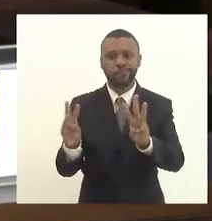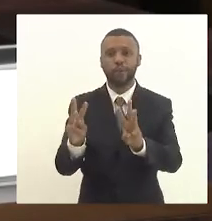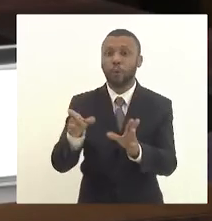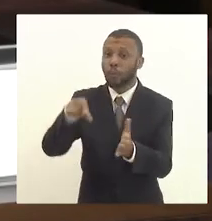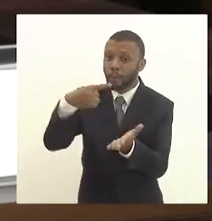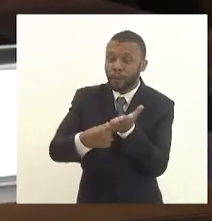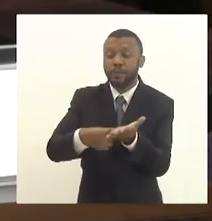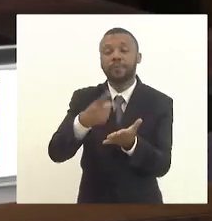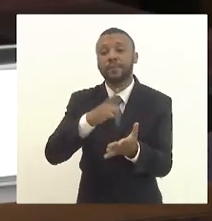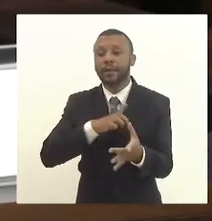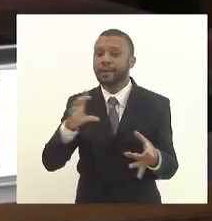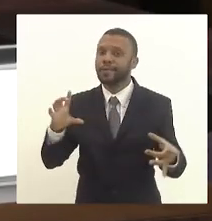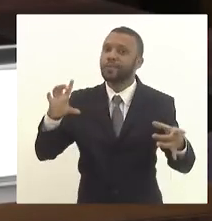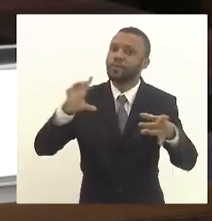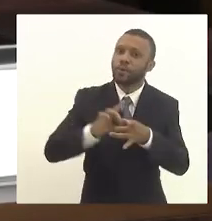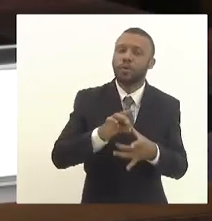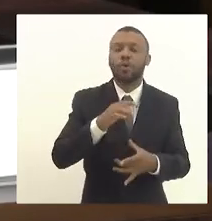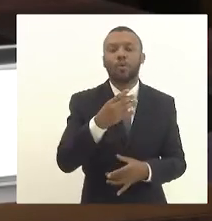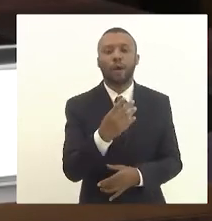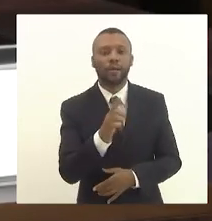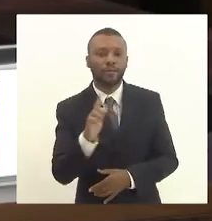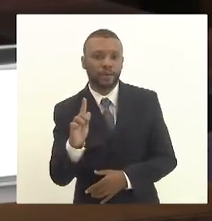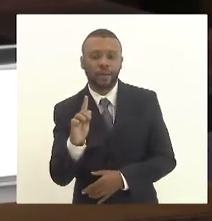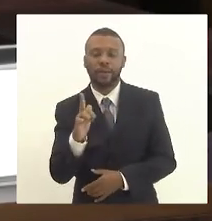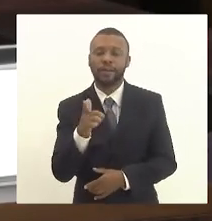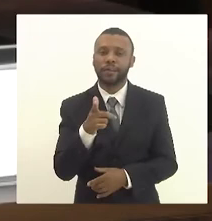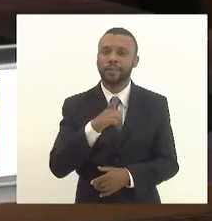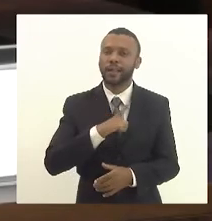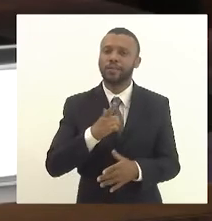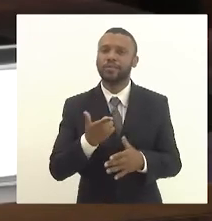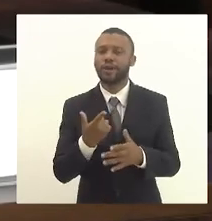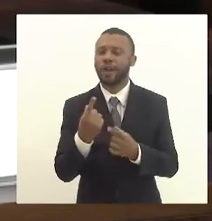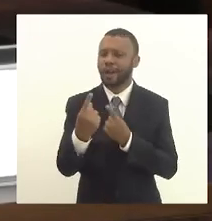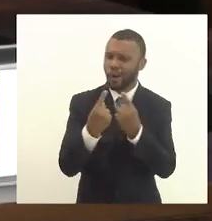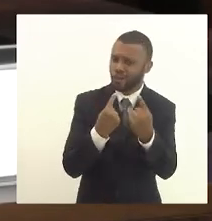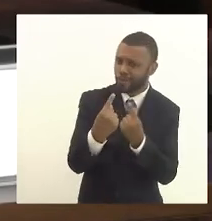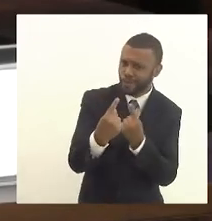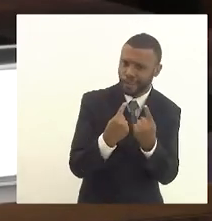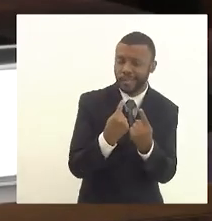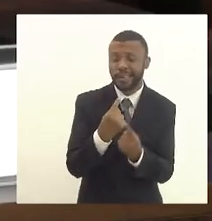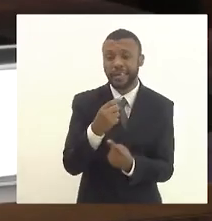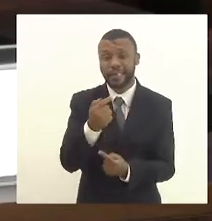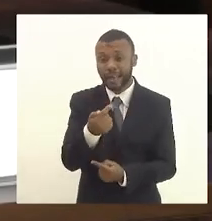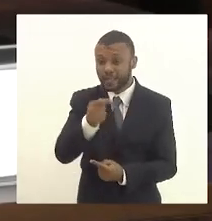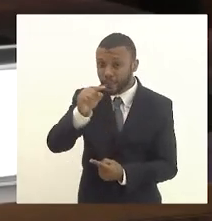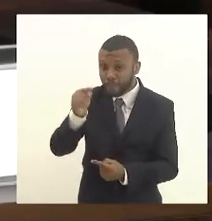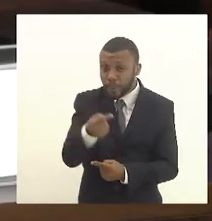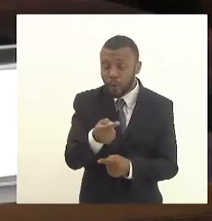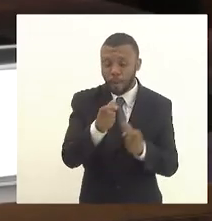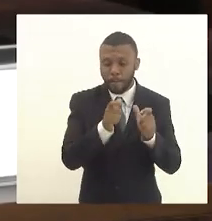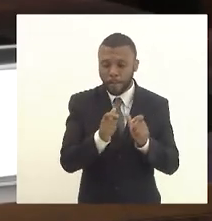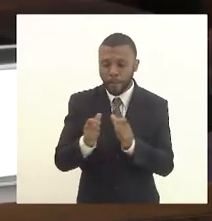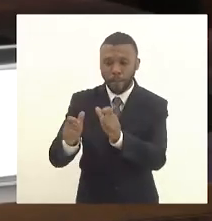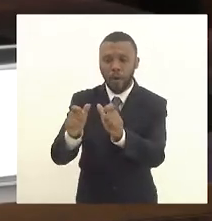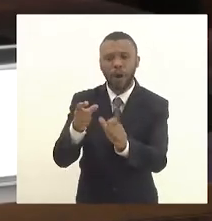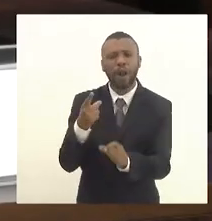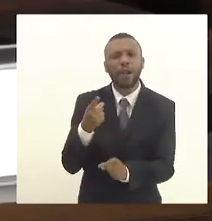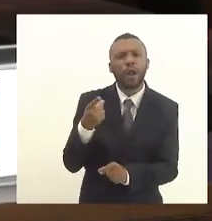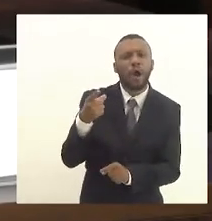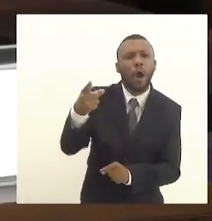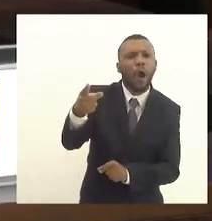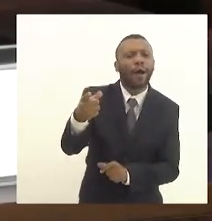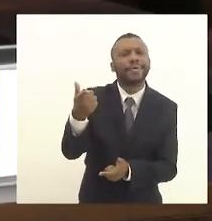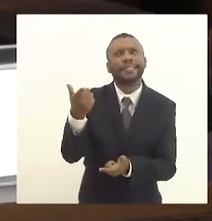para cobertura de rodovias e cobertura de 7 mil localidades no Brasil que hoje ou não têm conectividade nenhuma ou pararam no